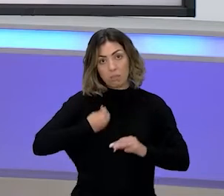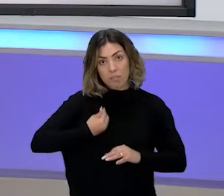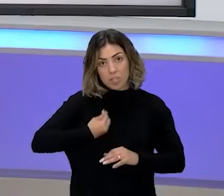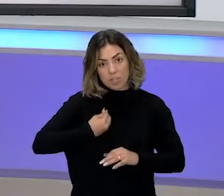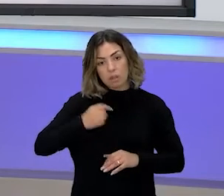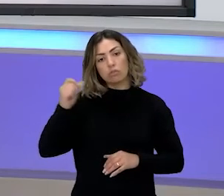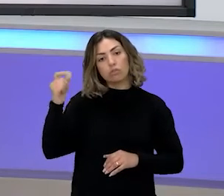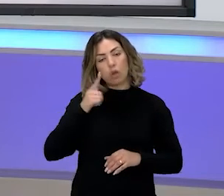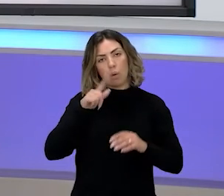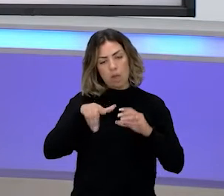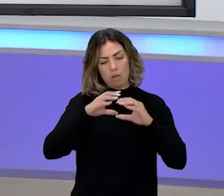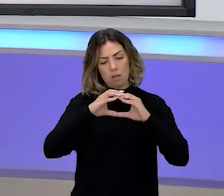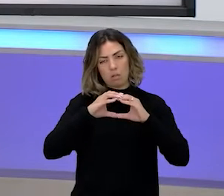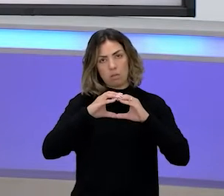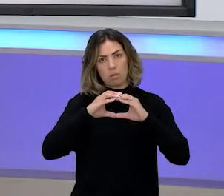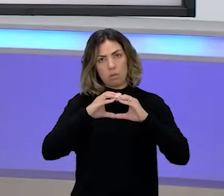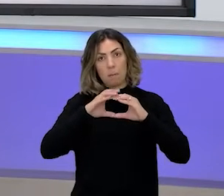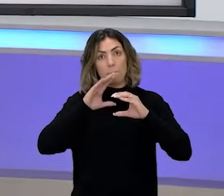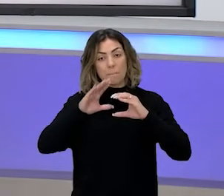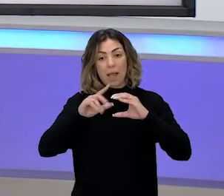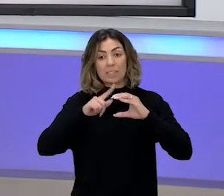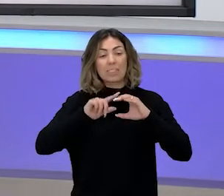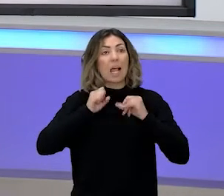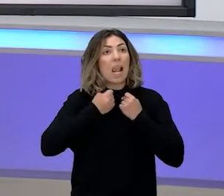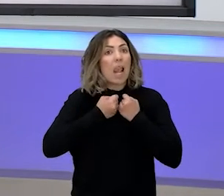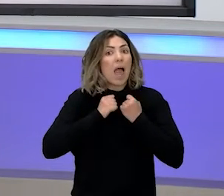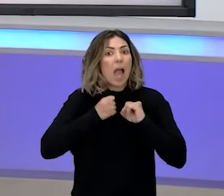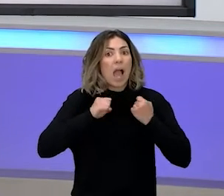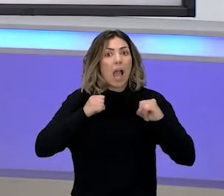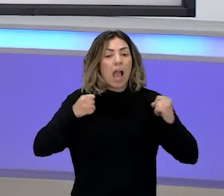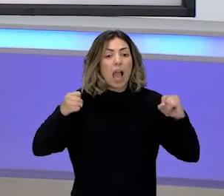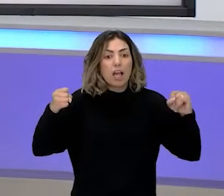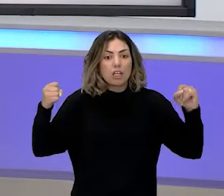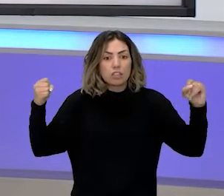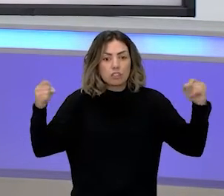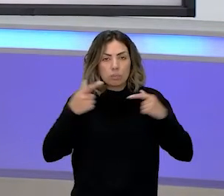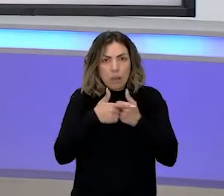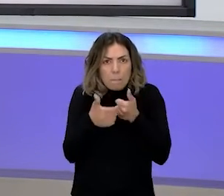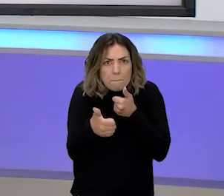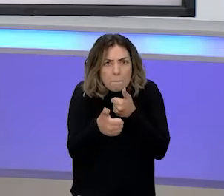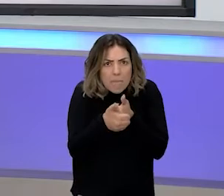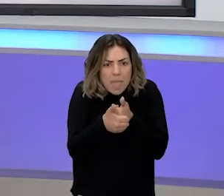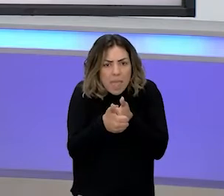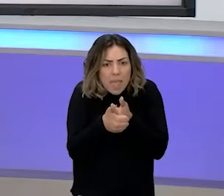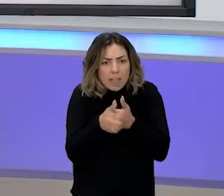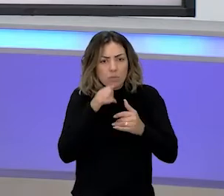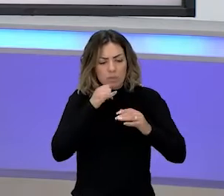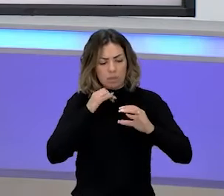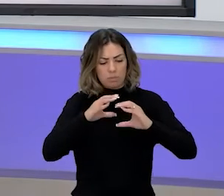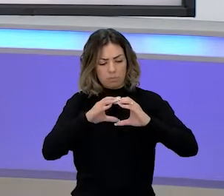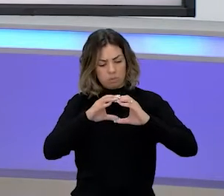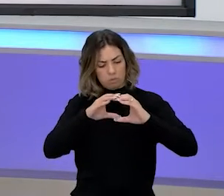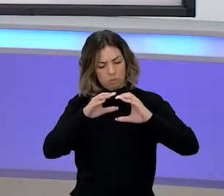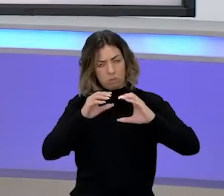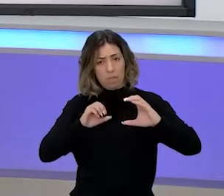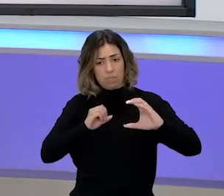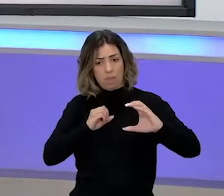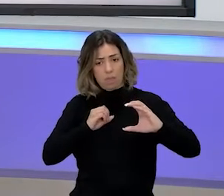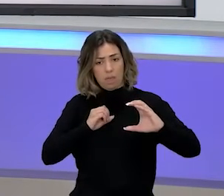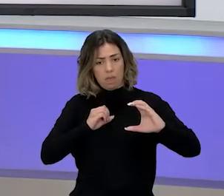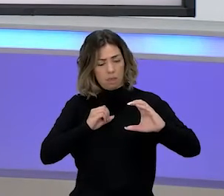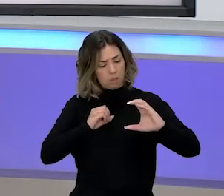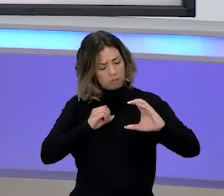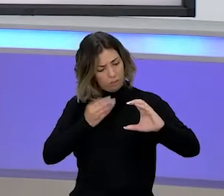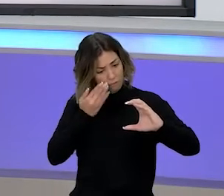o Sol ele é redondinho. Só que nesse momento em que você está olhando, né, você está aqui na Terra de frente para o Sol está aqui, eu